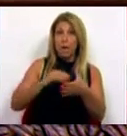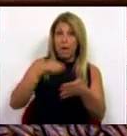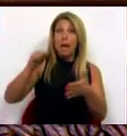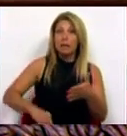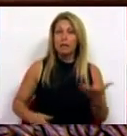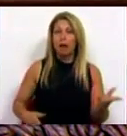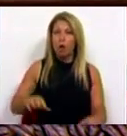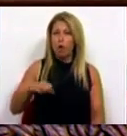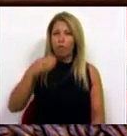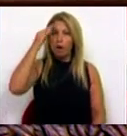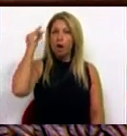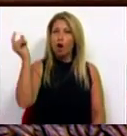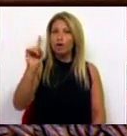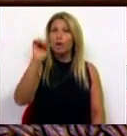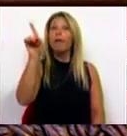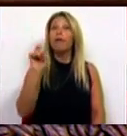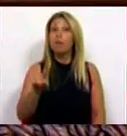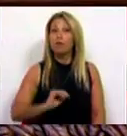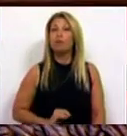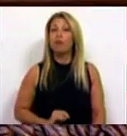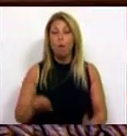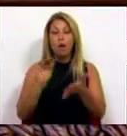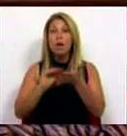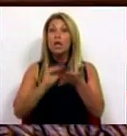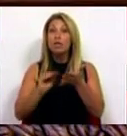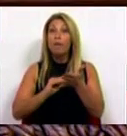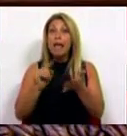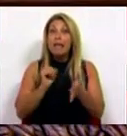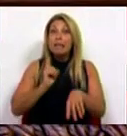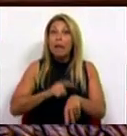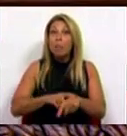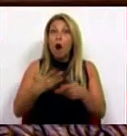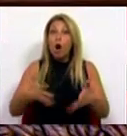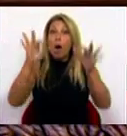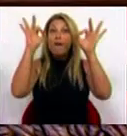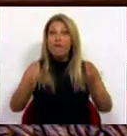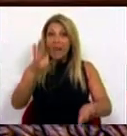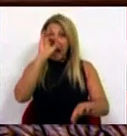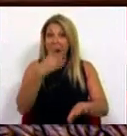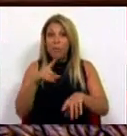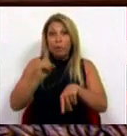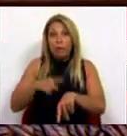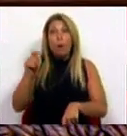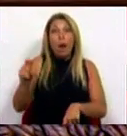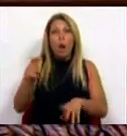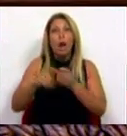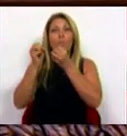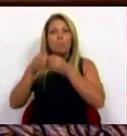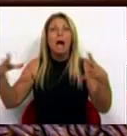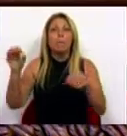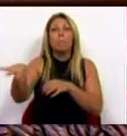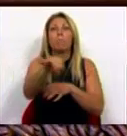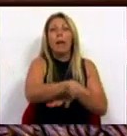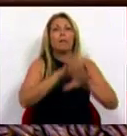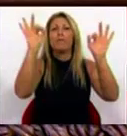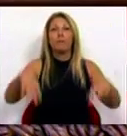não esqueceram esta questão. E escrevemos lá que é tempo de estancar o crescimento do eucalipto por via do aumento,